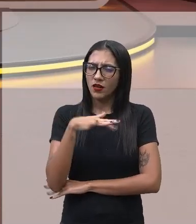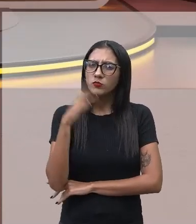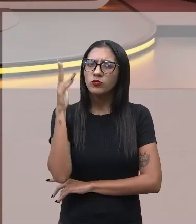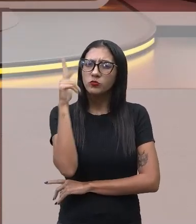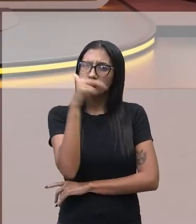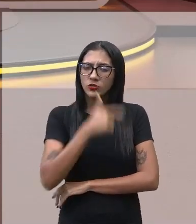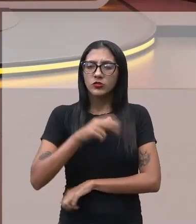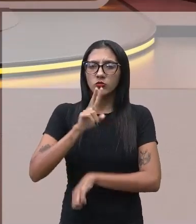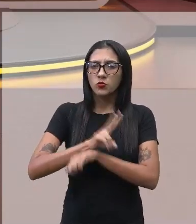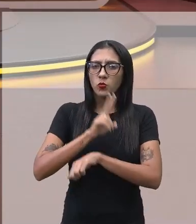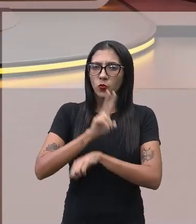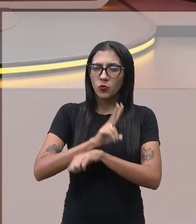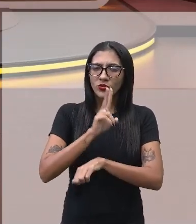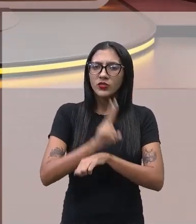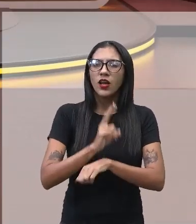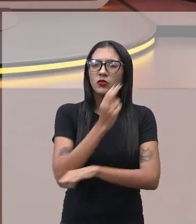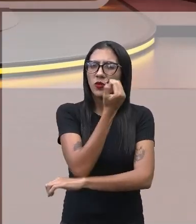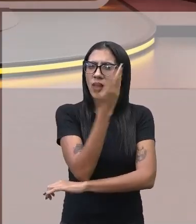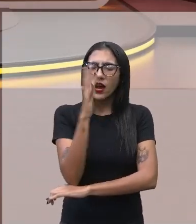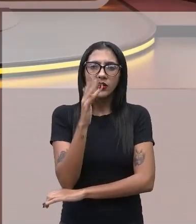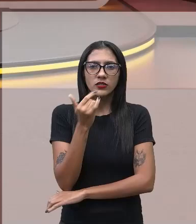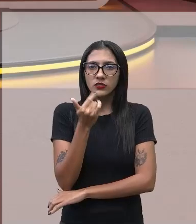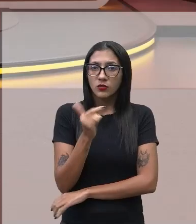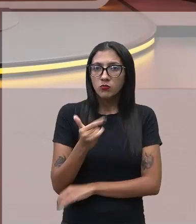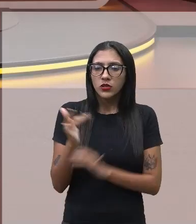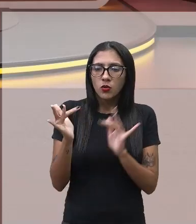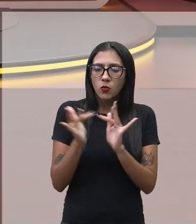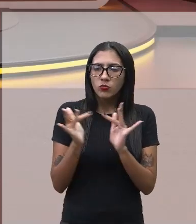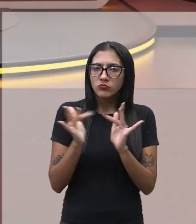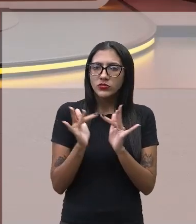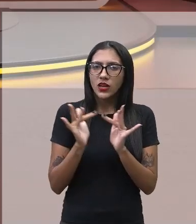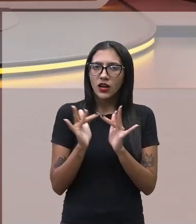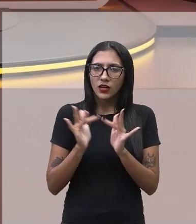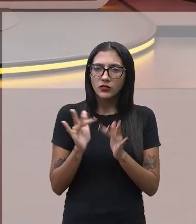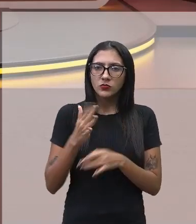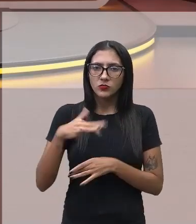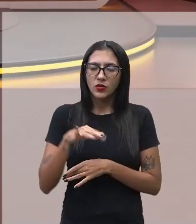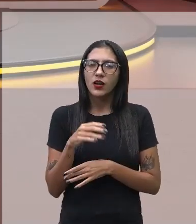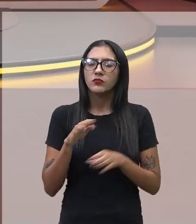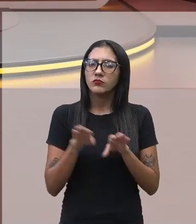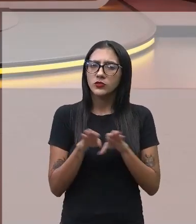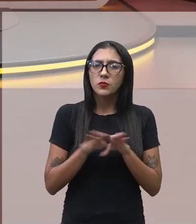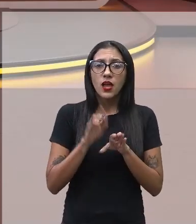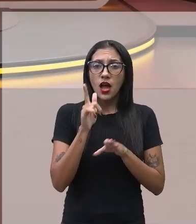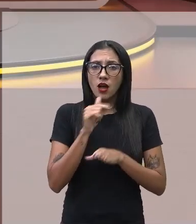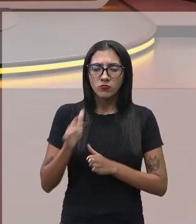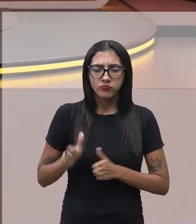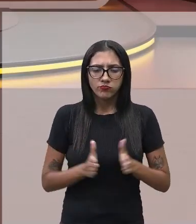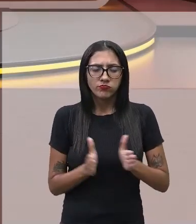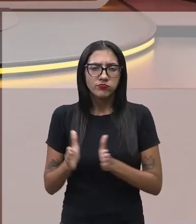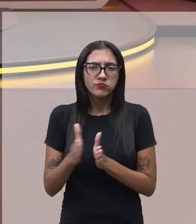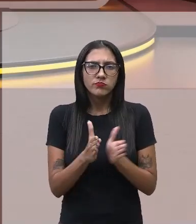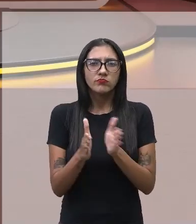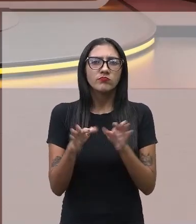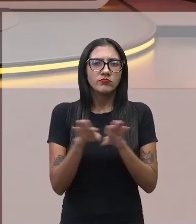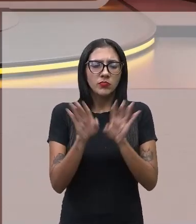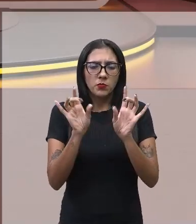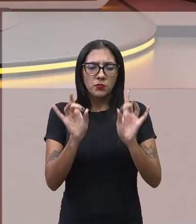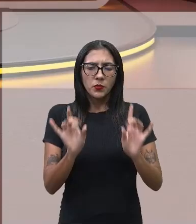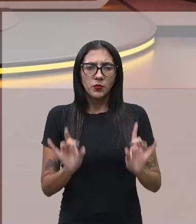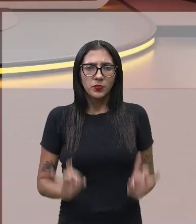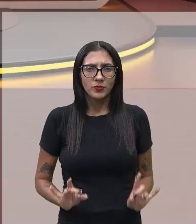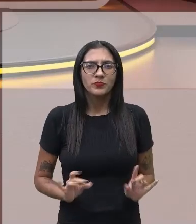preservada, né, de mata virgem, ou seja, de vegetação primária, cursos d'água aqui muito bem conservados também, enfim,